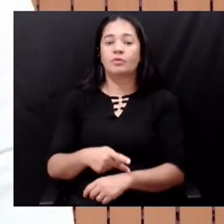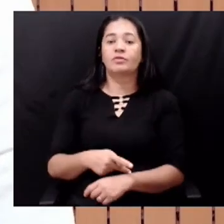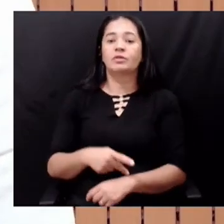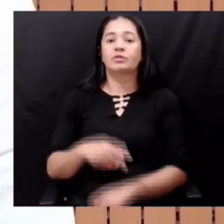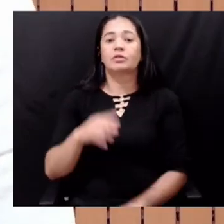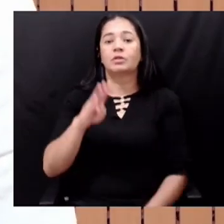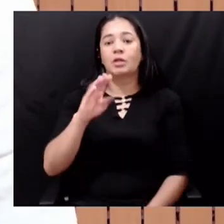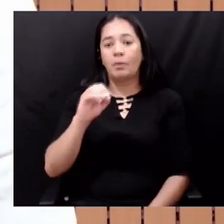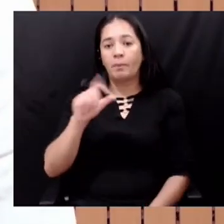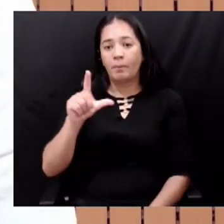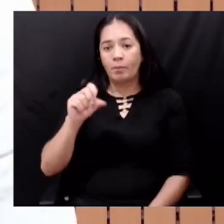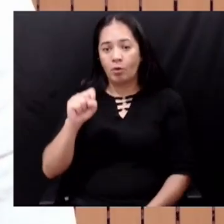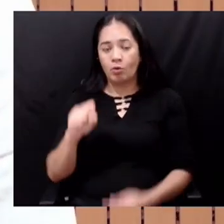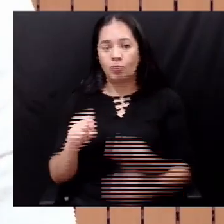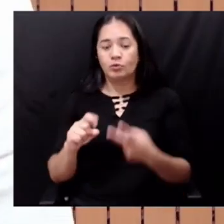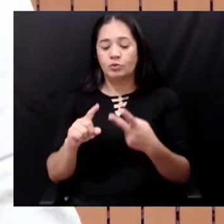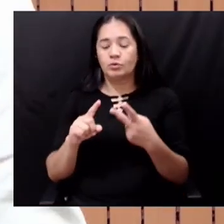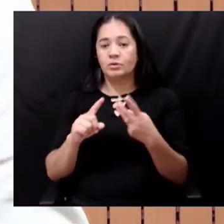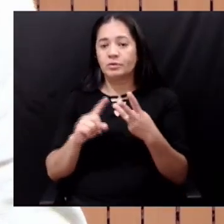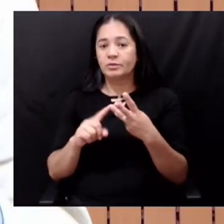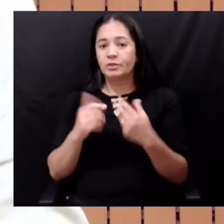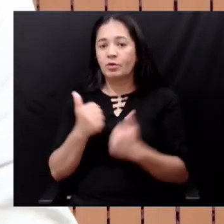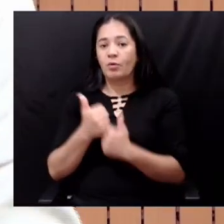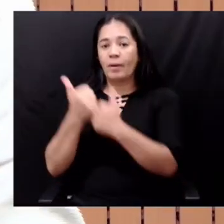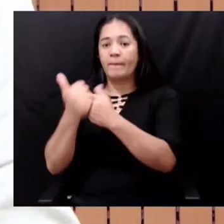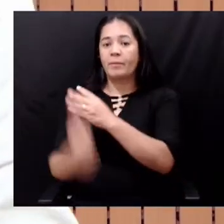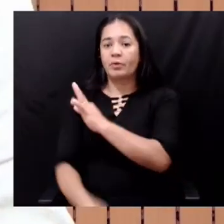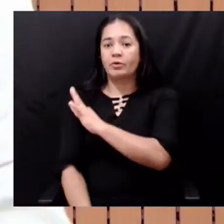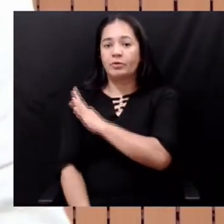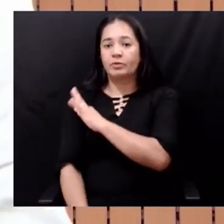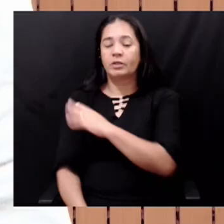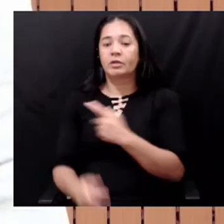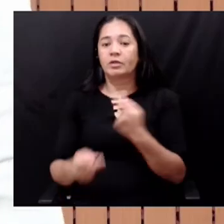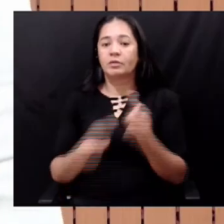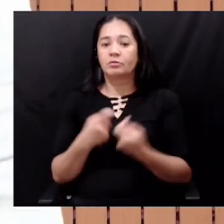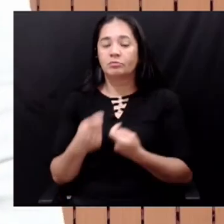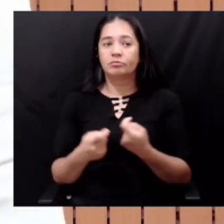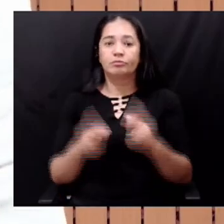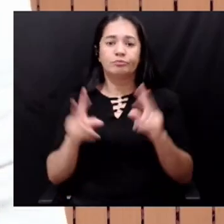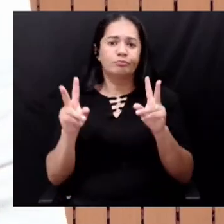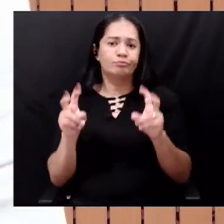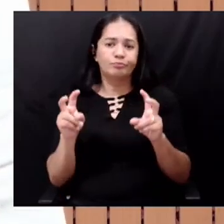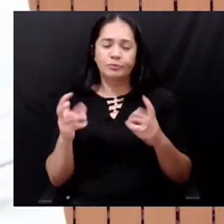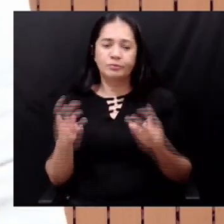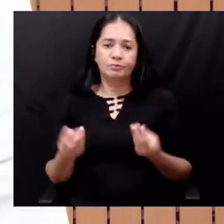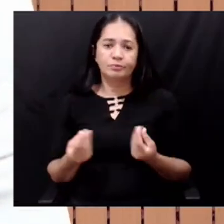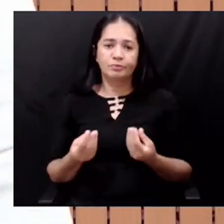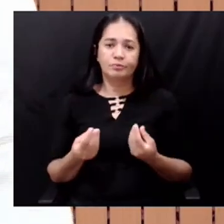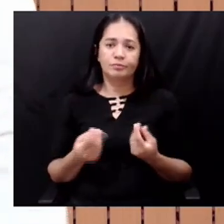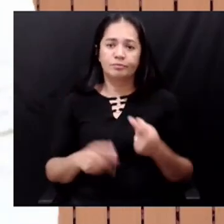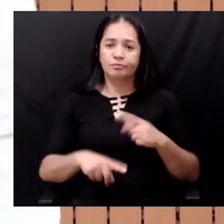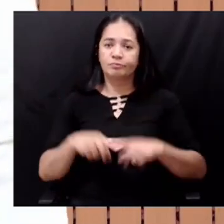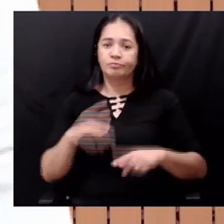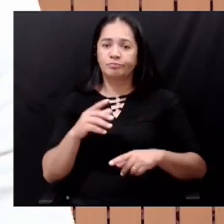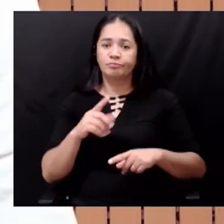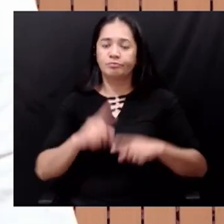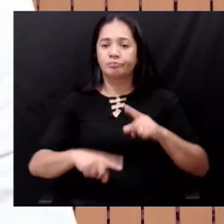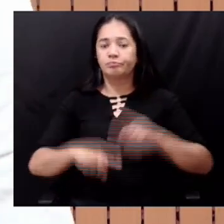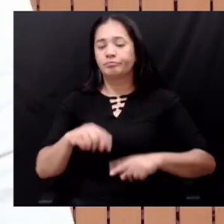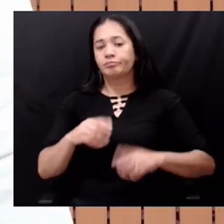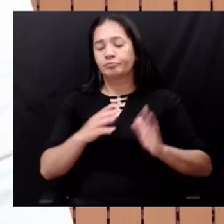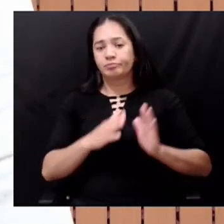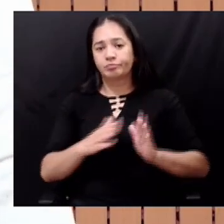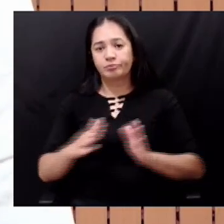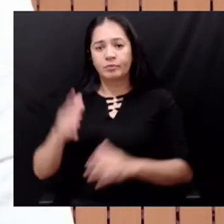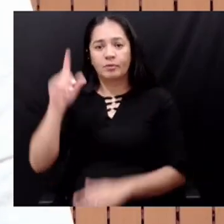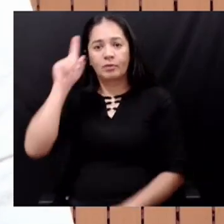um apoio técnico administrativo para as questões, enfim, operacionais do dia a dia, né. Esses